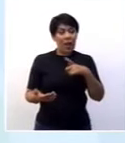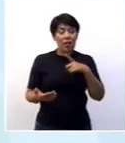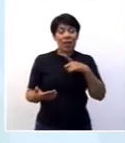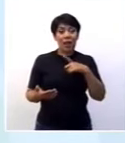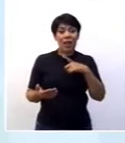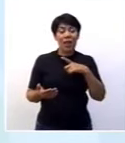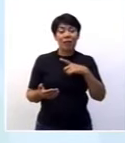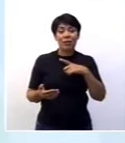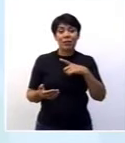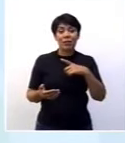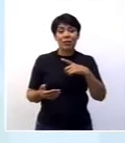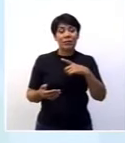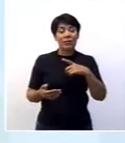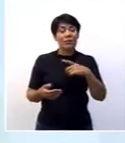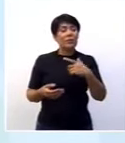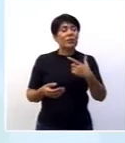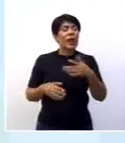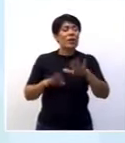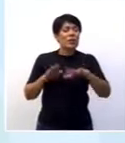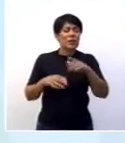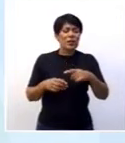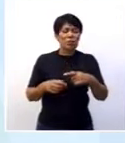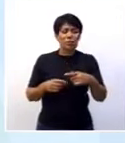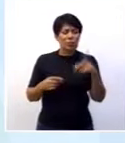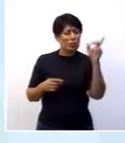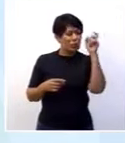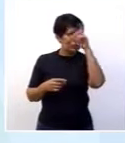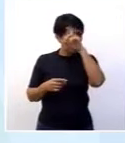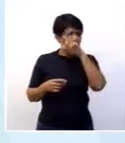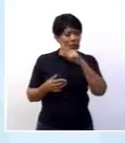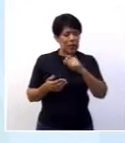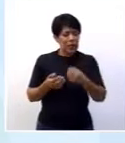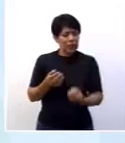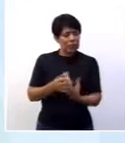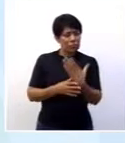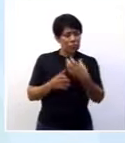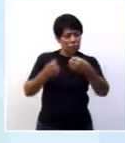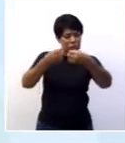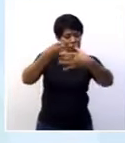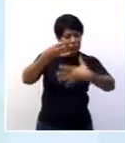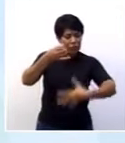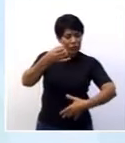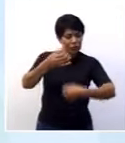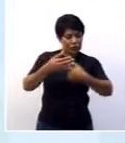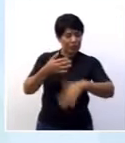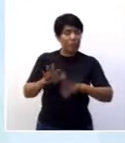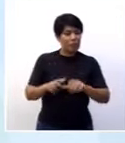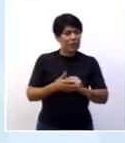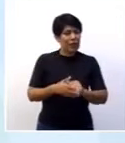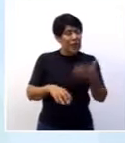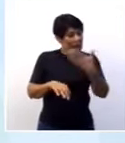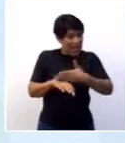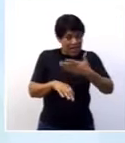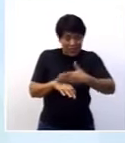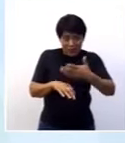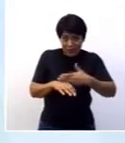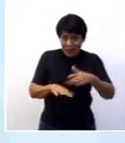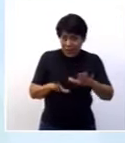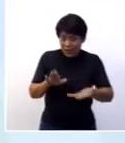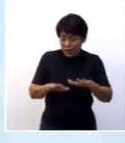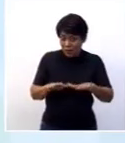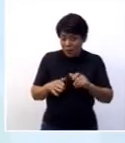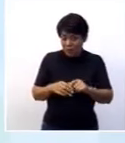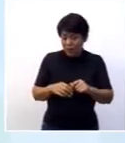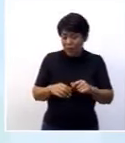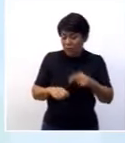relatos da dificuldade de desenvolvimento dela. Confesso a vocês que realmente não é uma atividade que num